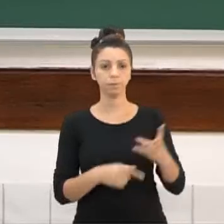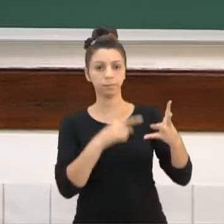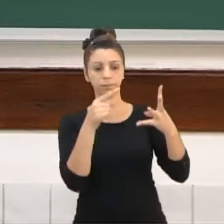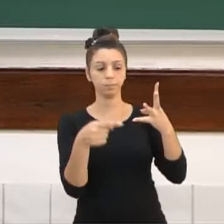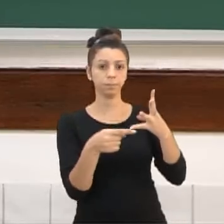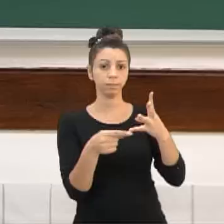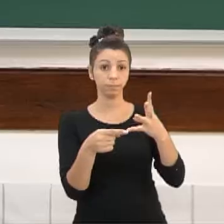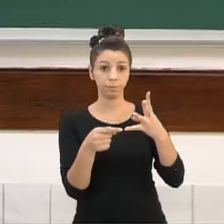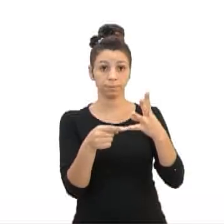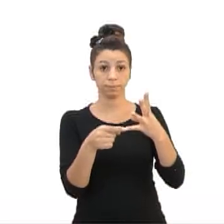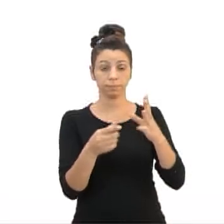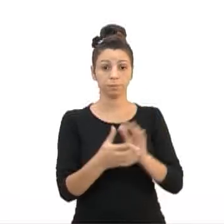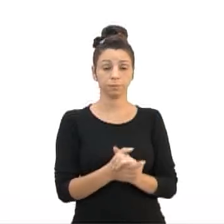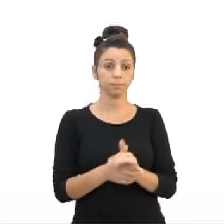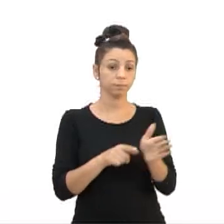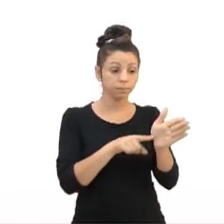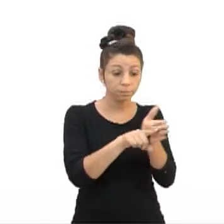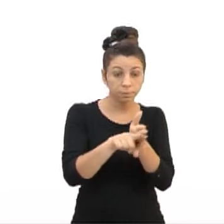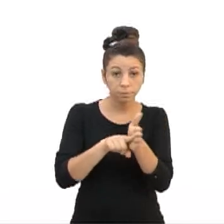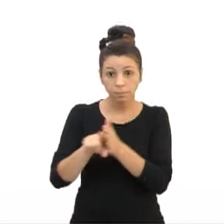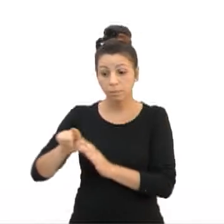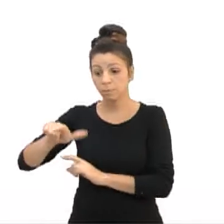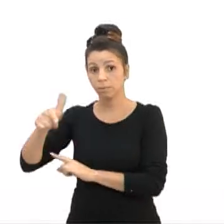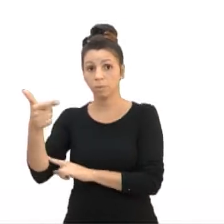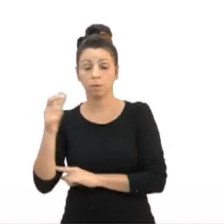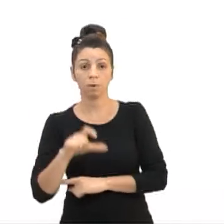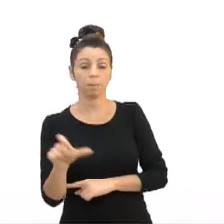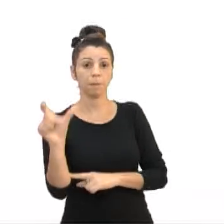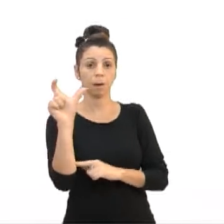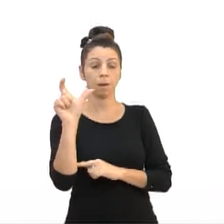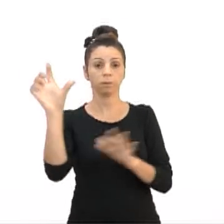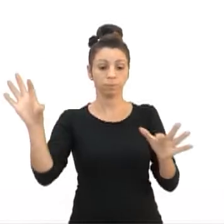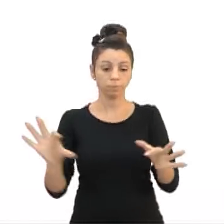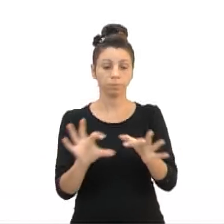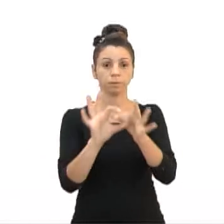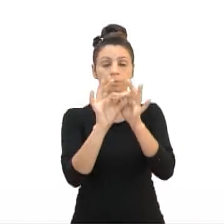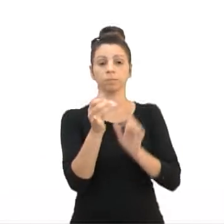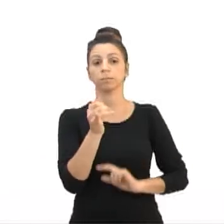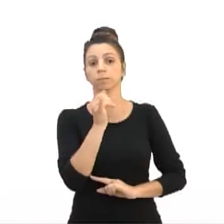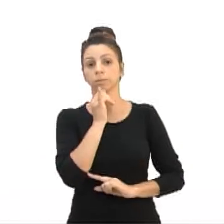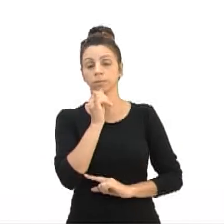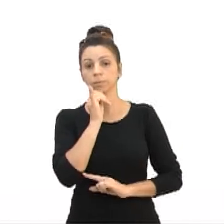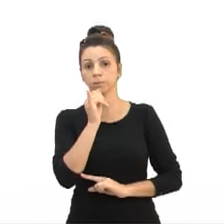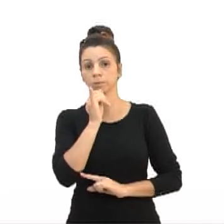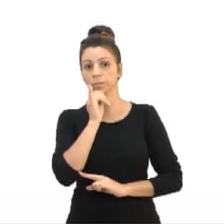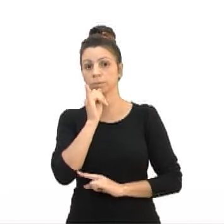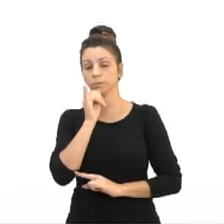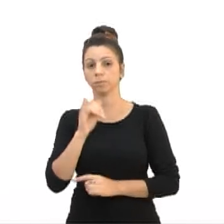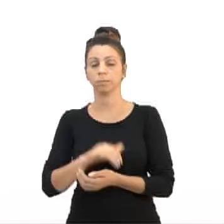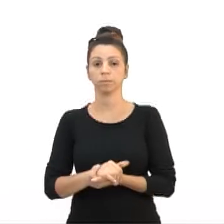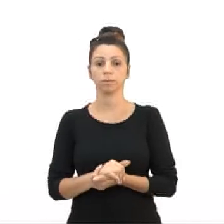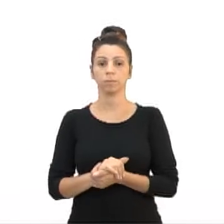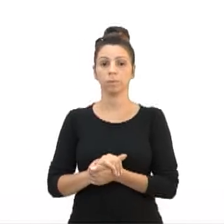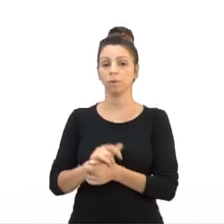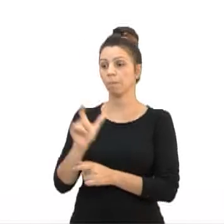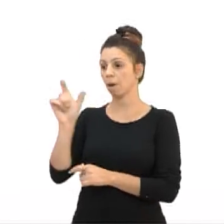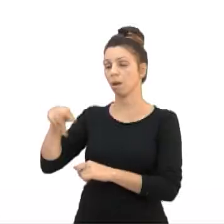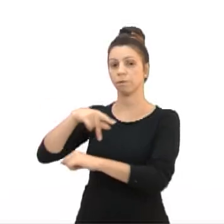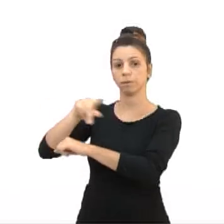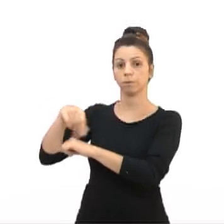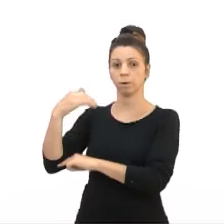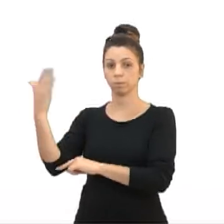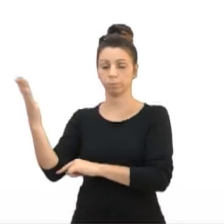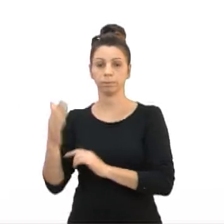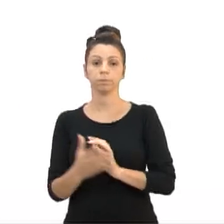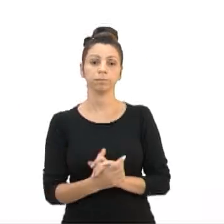agora. Pesquise outras palavras que constituem exemplos de estrangeirismos. Bom, mesmo